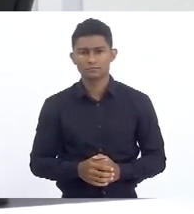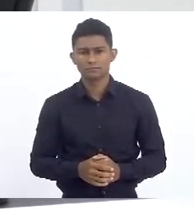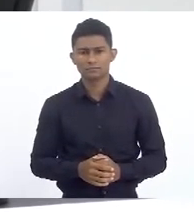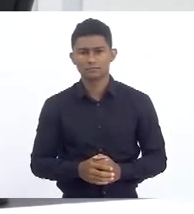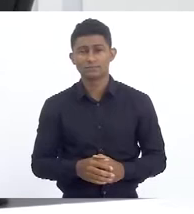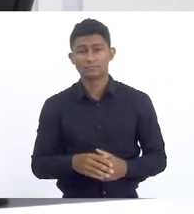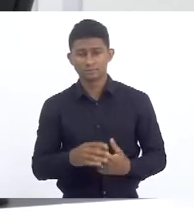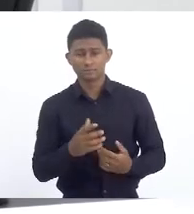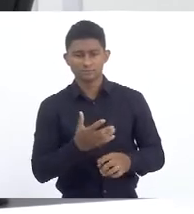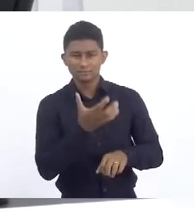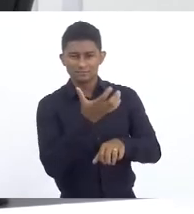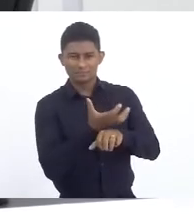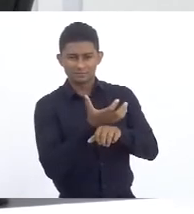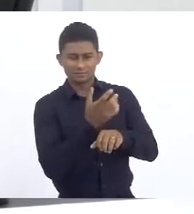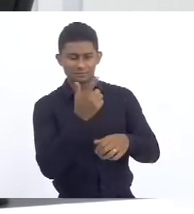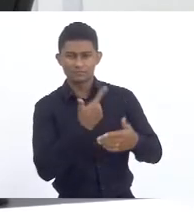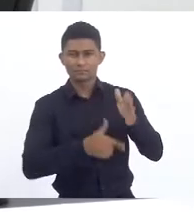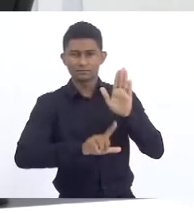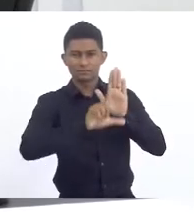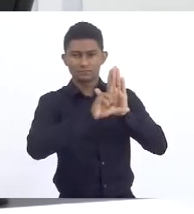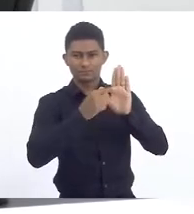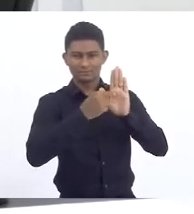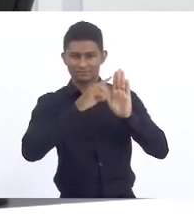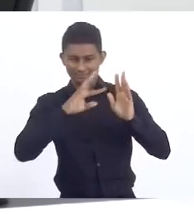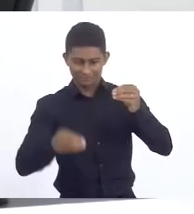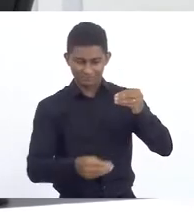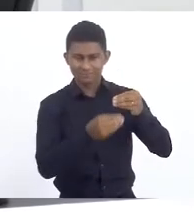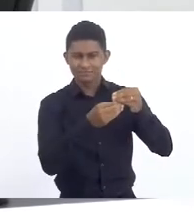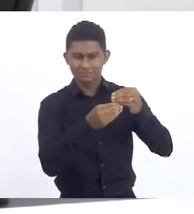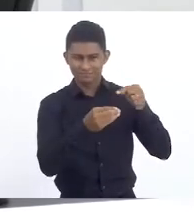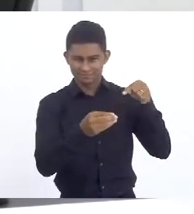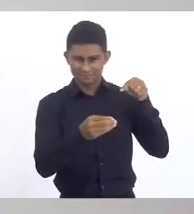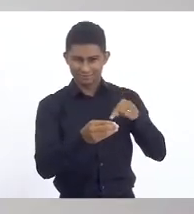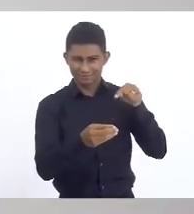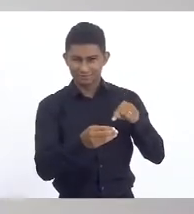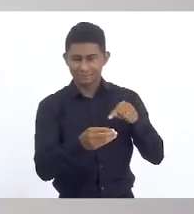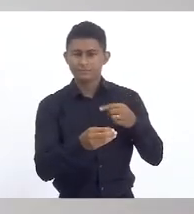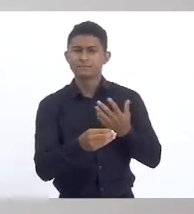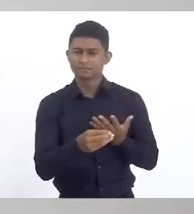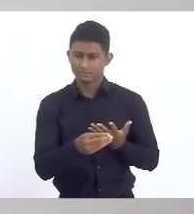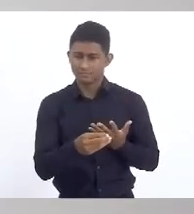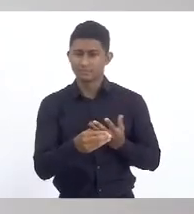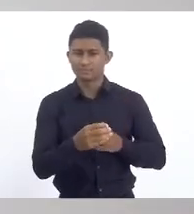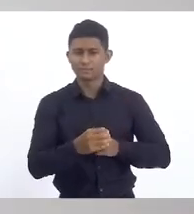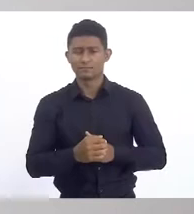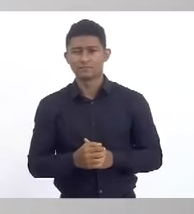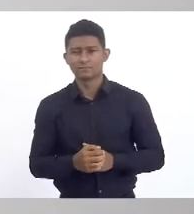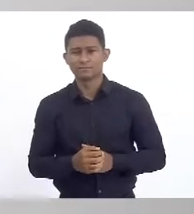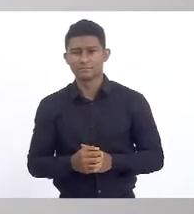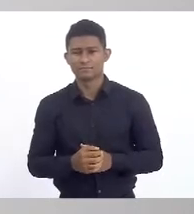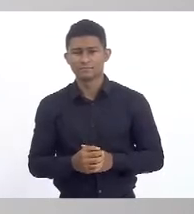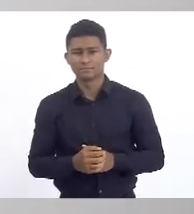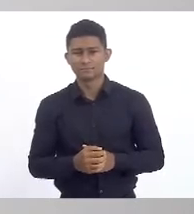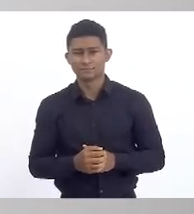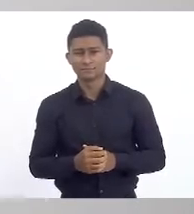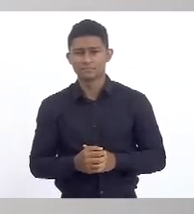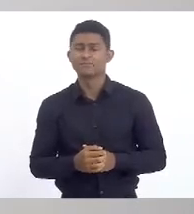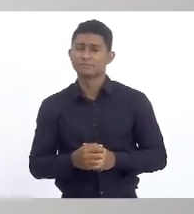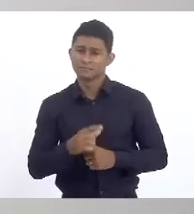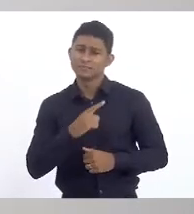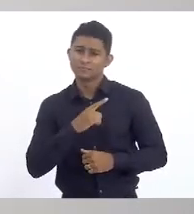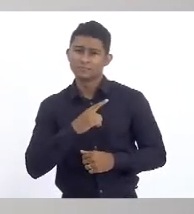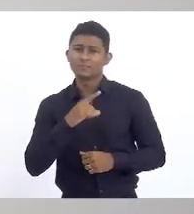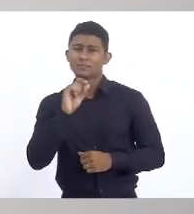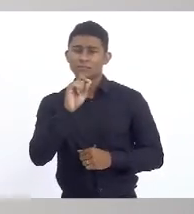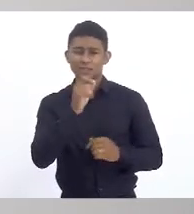na matéria da lei complementar, foi além do que vem da emenda constitucional,